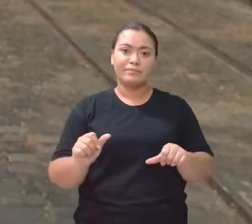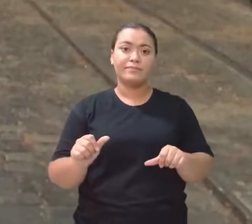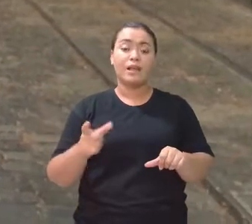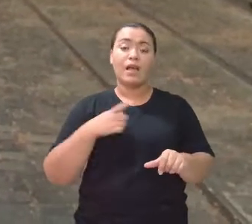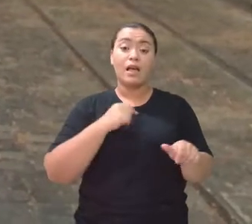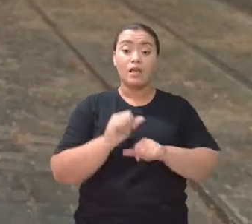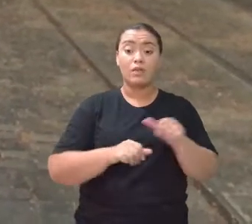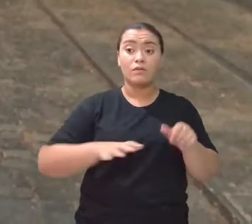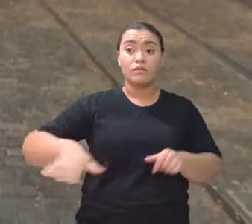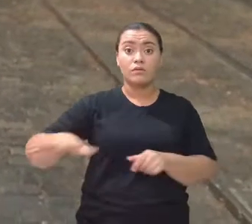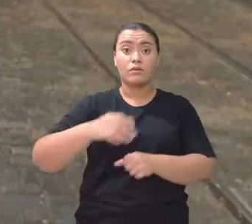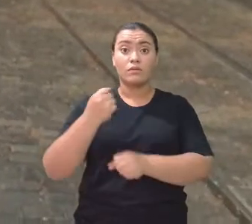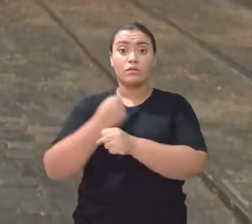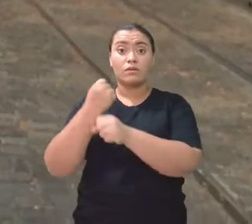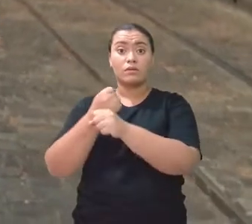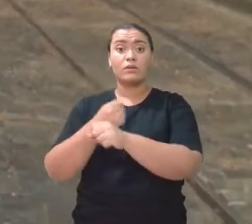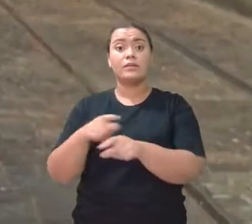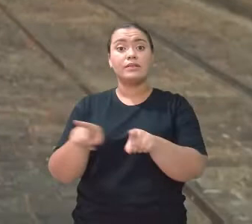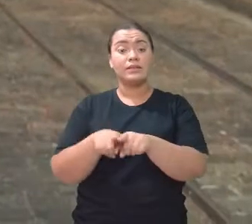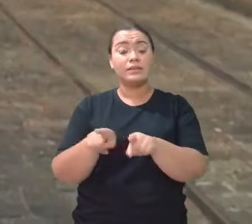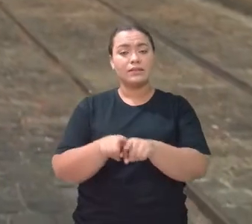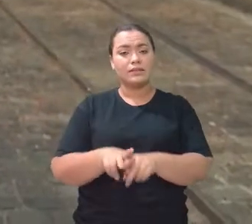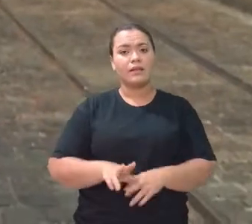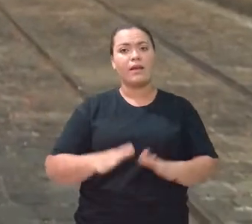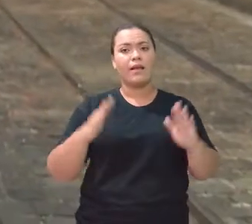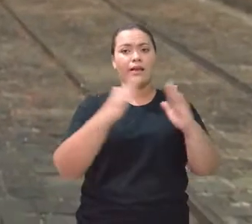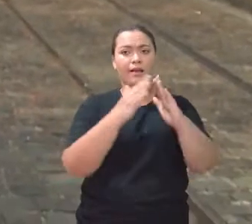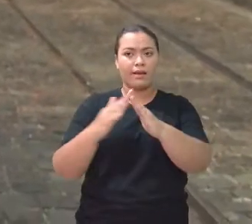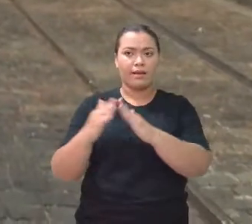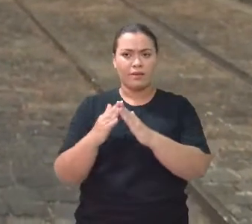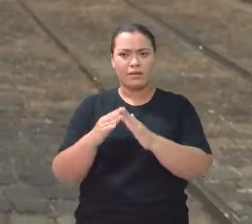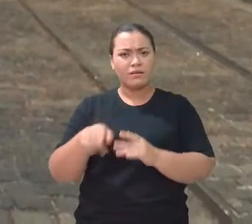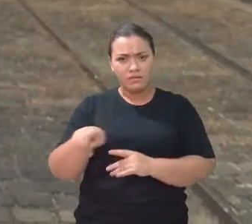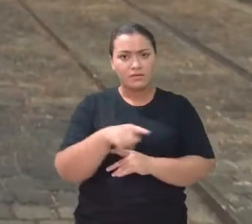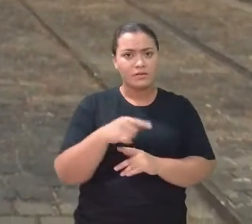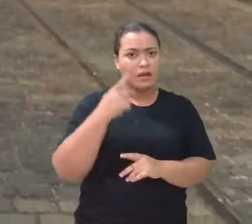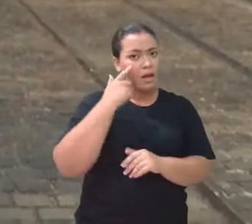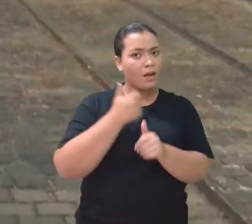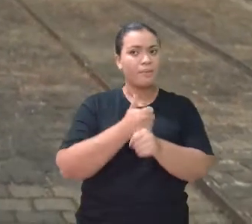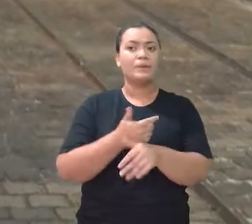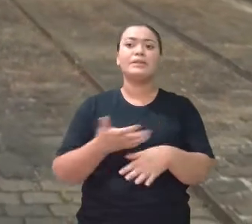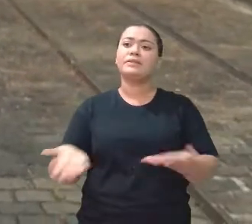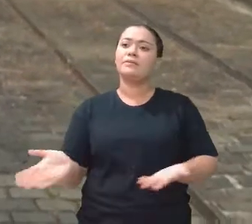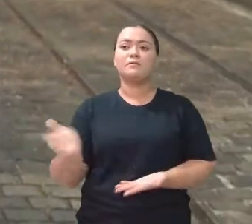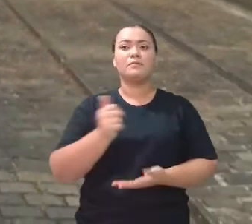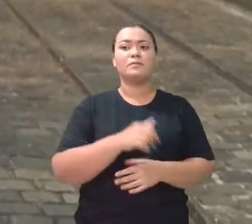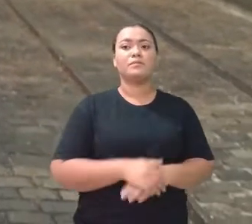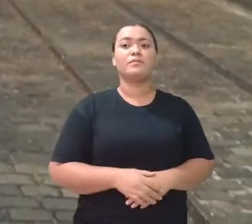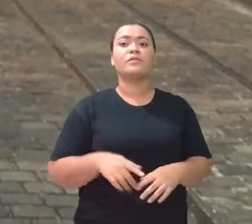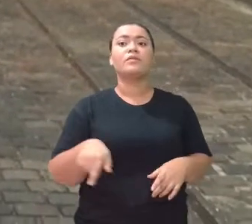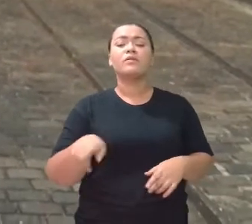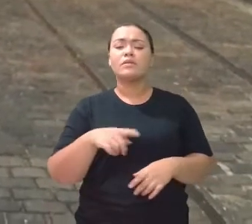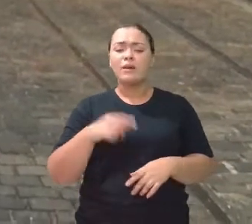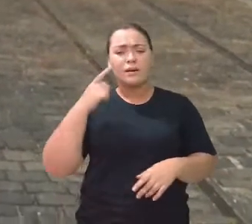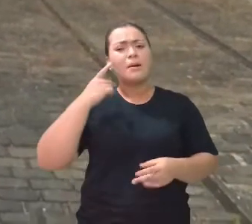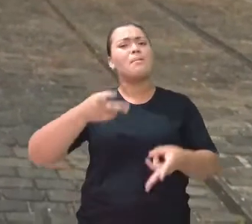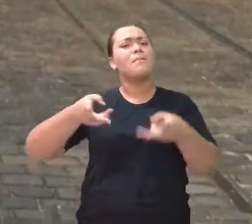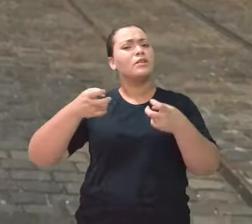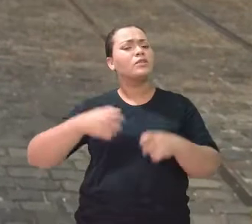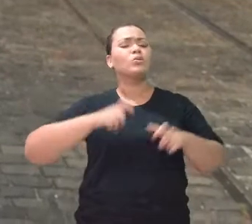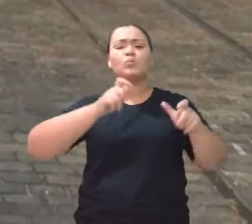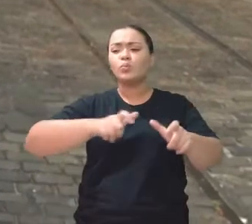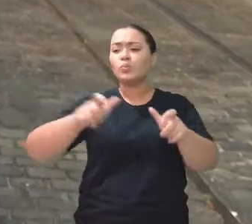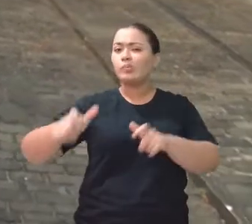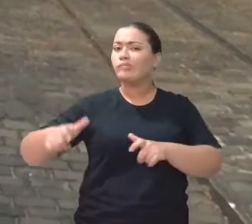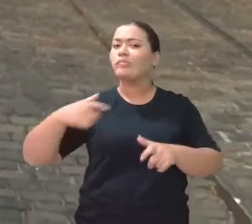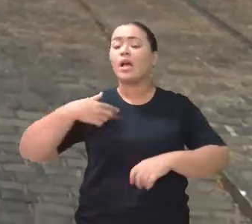das áreas construídas, das áreas habitadas. Tá acompanhando? Vamos seguir. Então isso você consegue perceber em todo lugar, caminhando